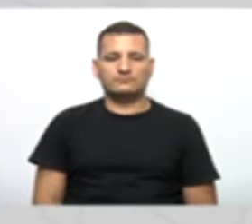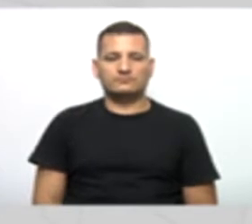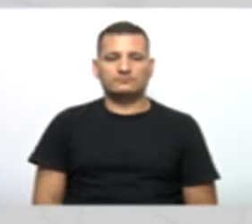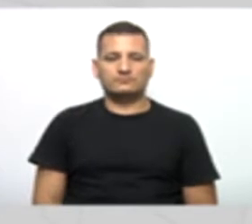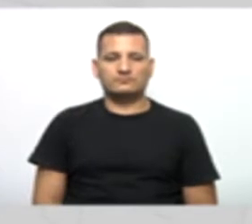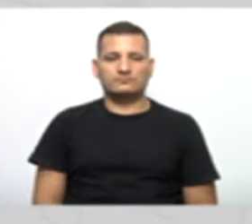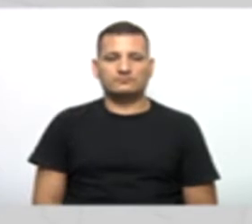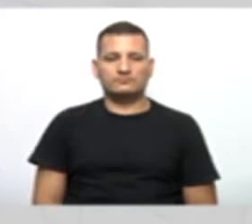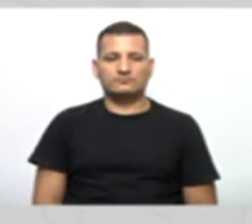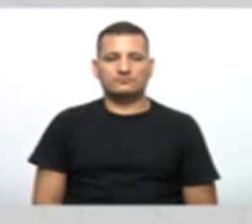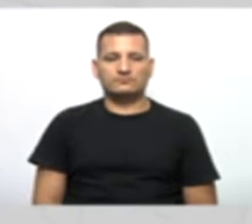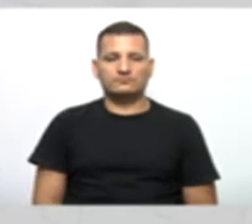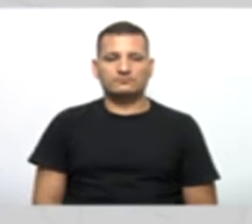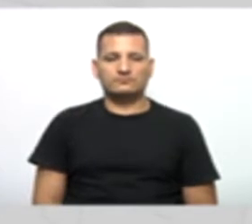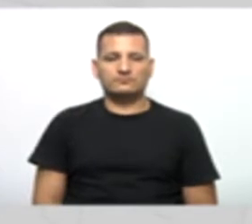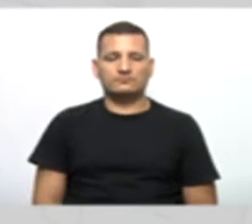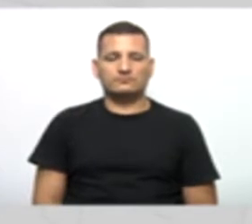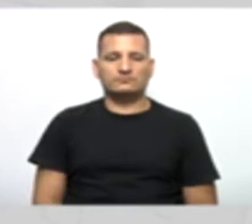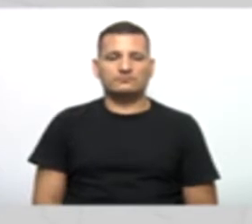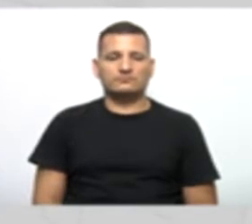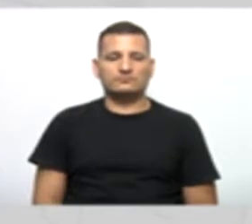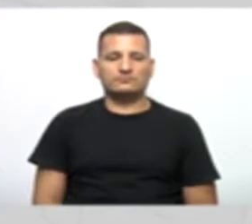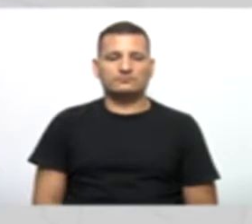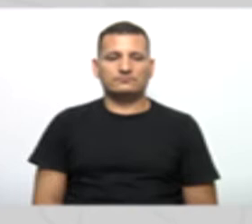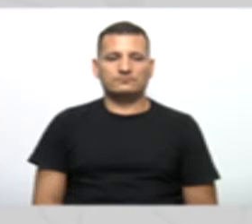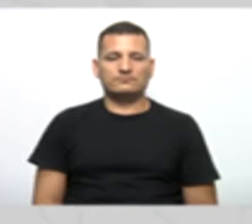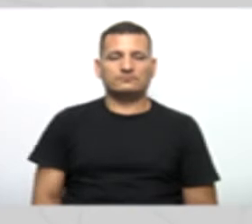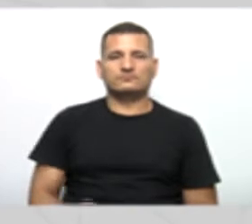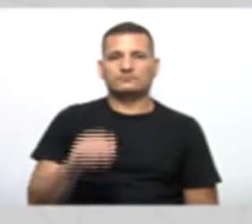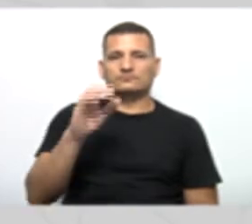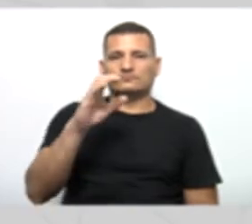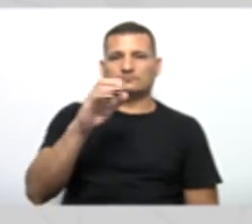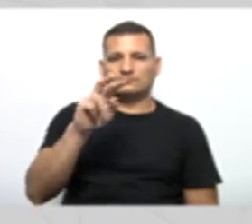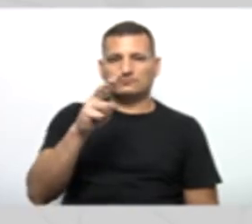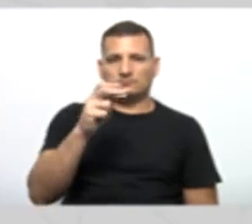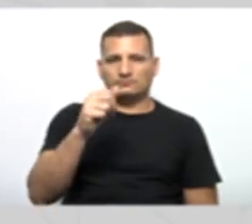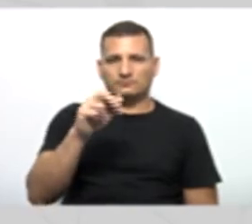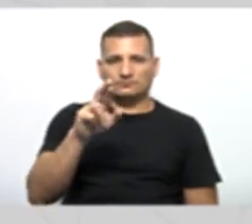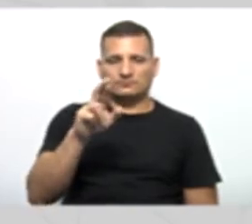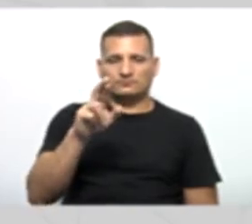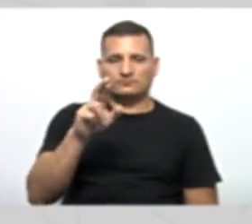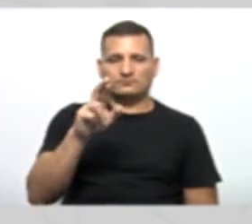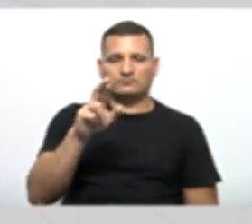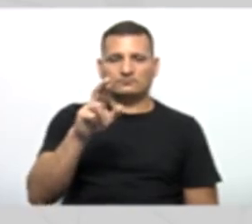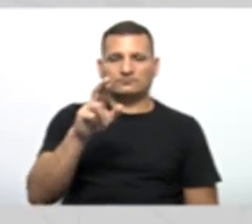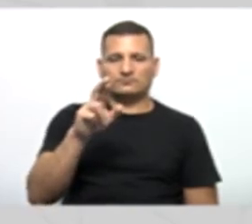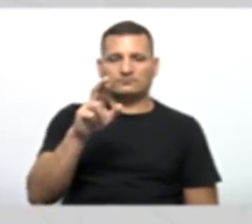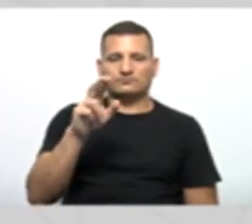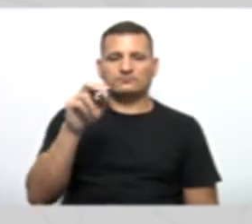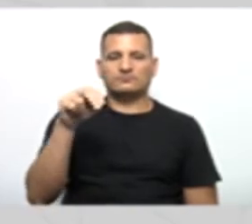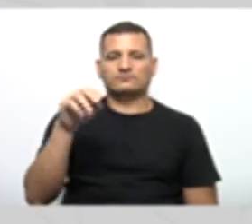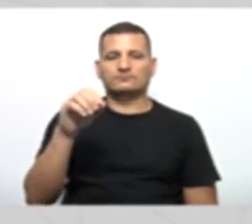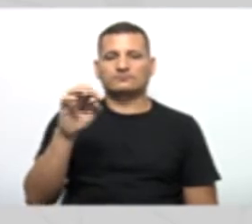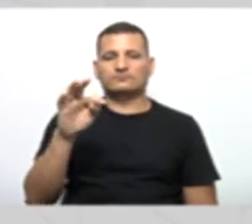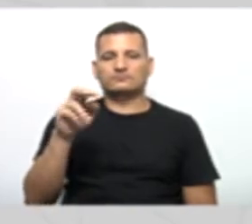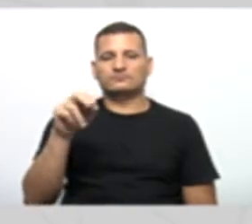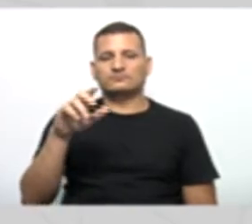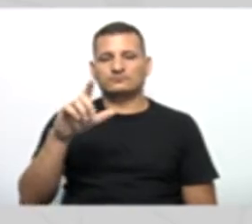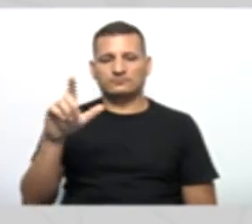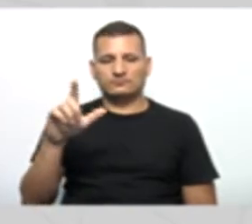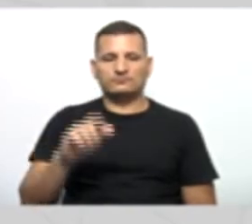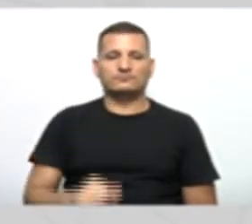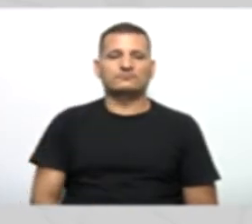utilizar poucos caracteres, eu posso utilizar só o tipo char. Também not null, ou seja, não pode ficar em